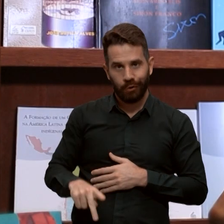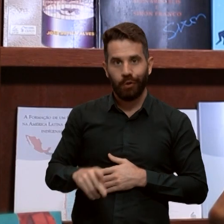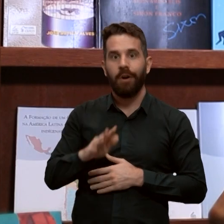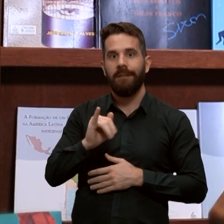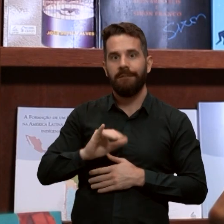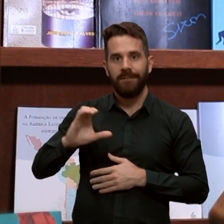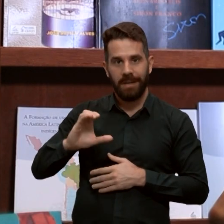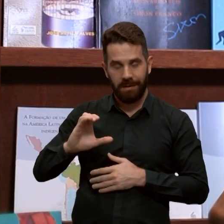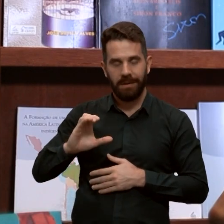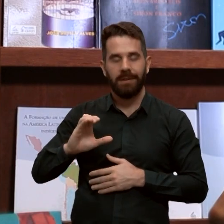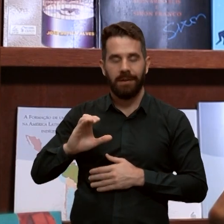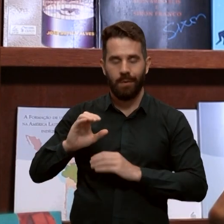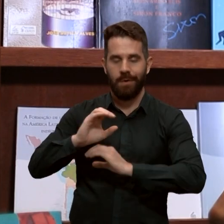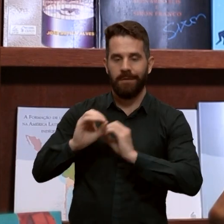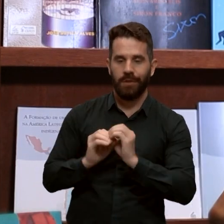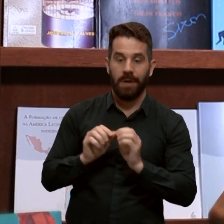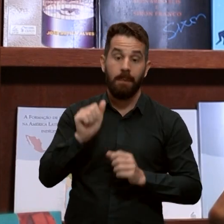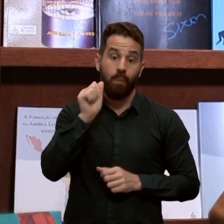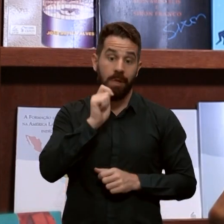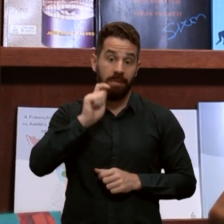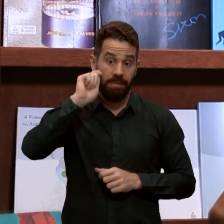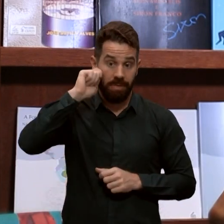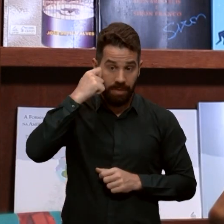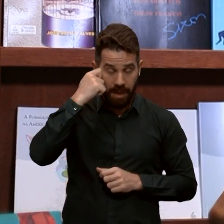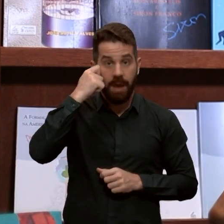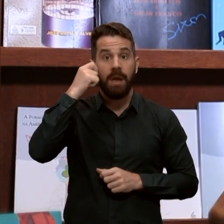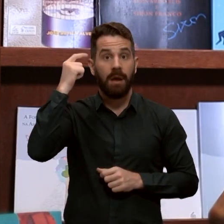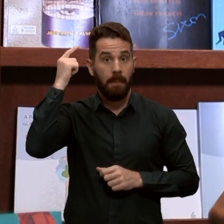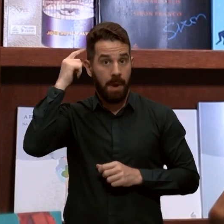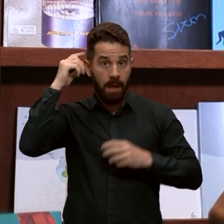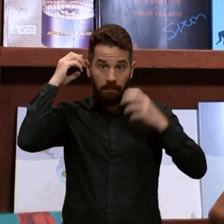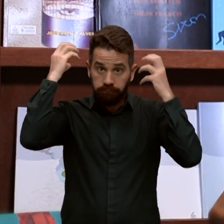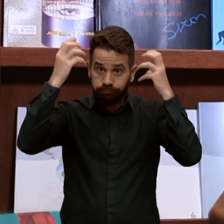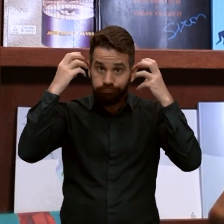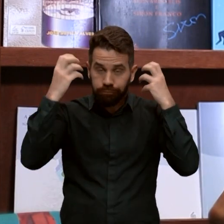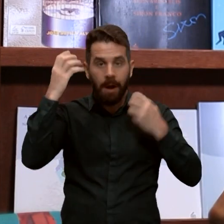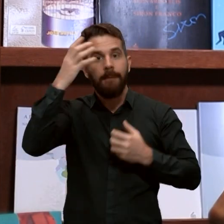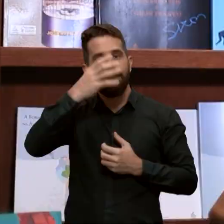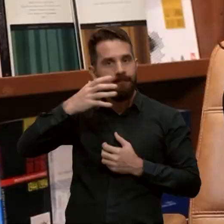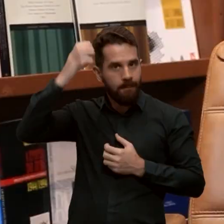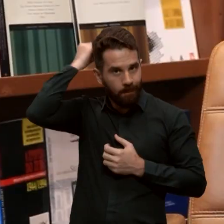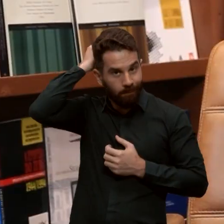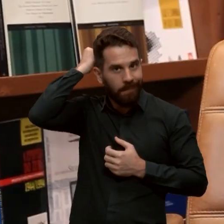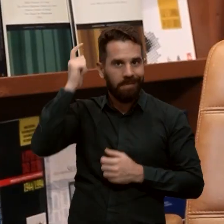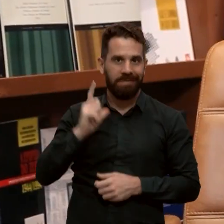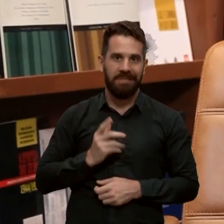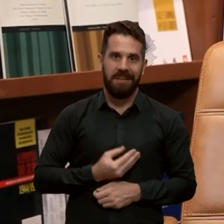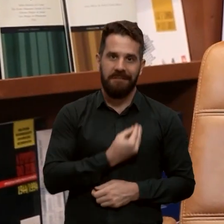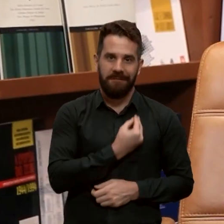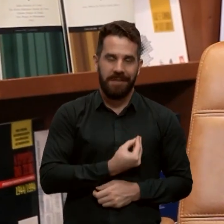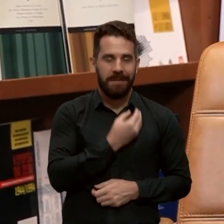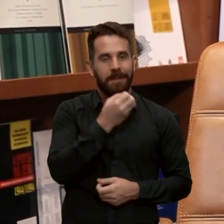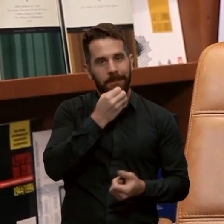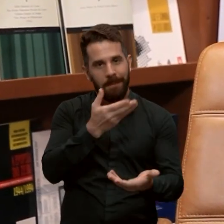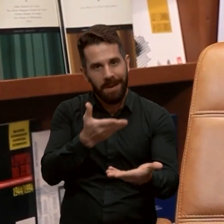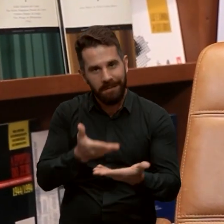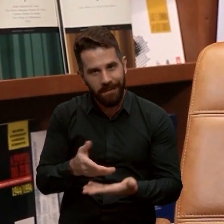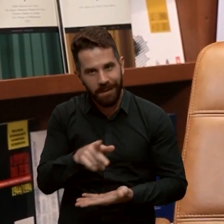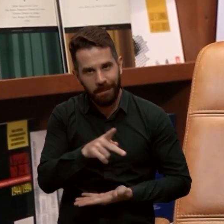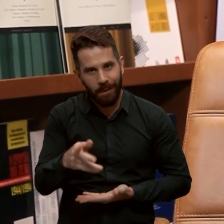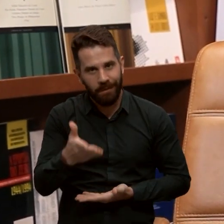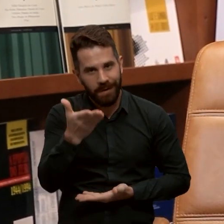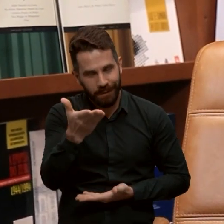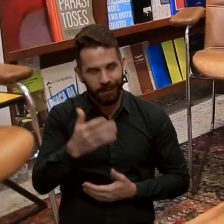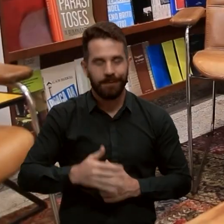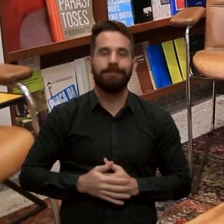ela se descreve como uma mulher negra, tem cabelos crespos, que está preso em um coque. Tudo bem, professora? Seja bem-vinda aqui ao